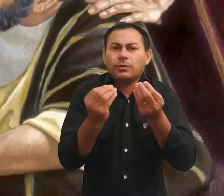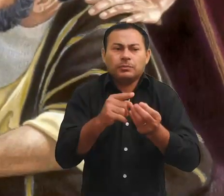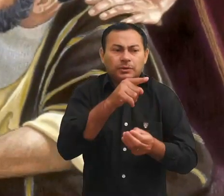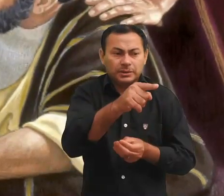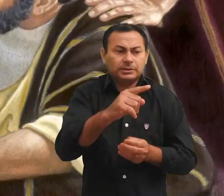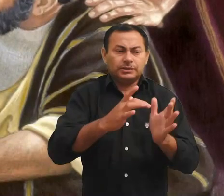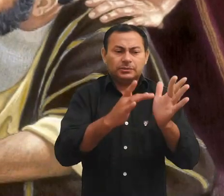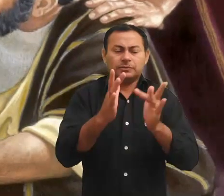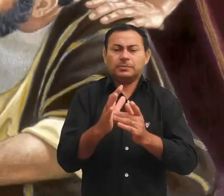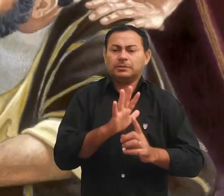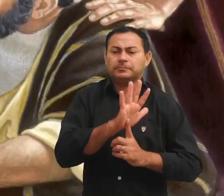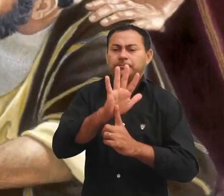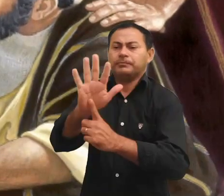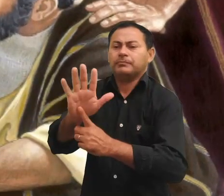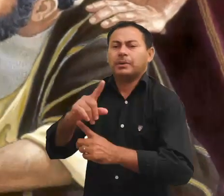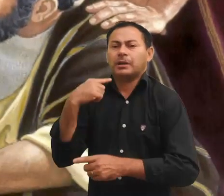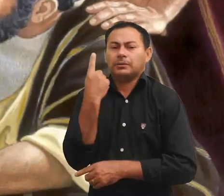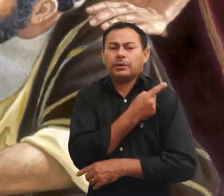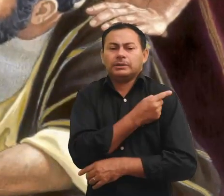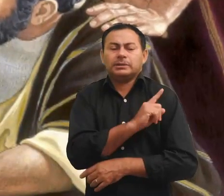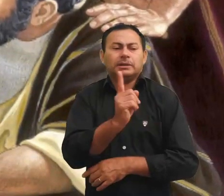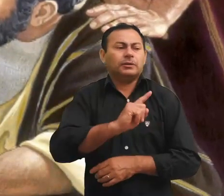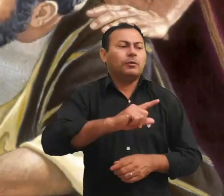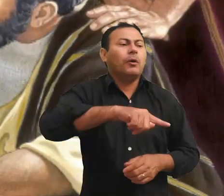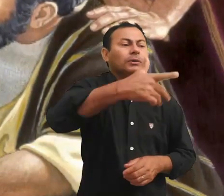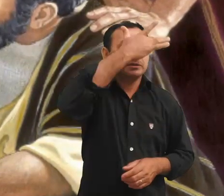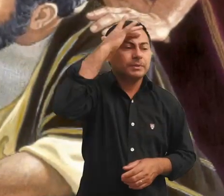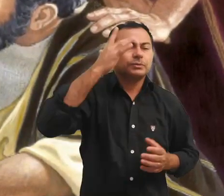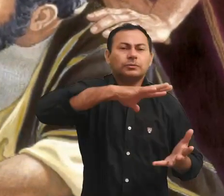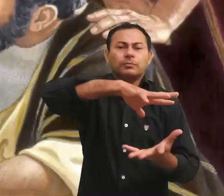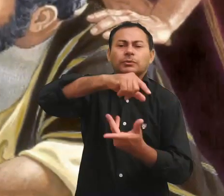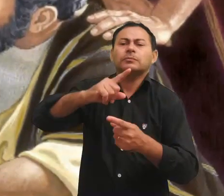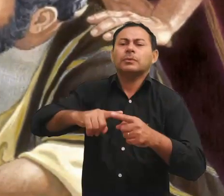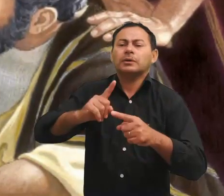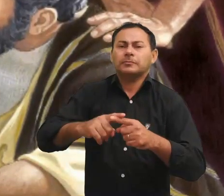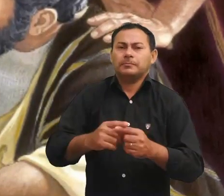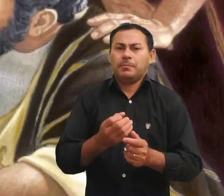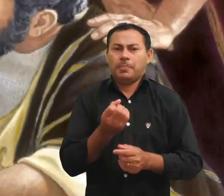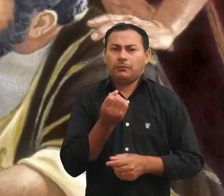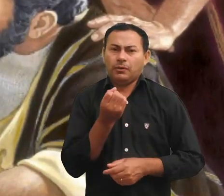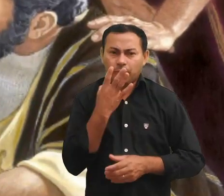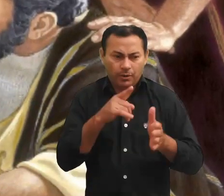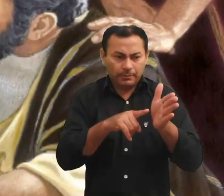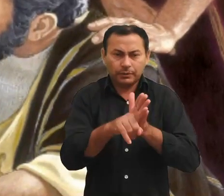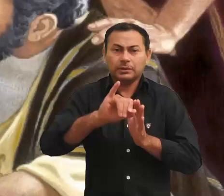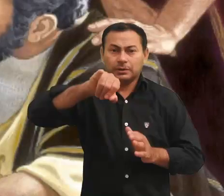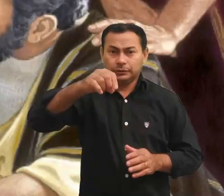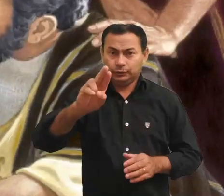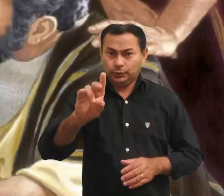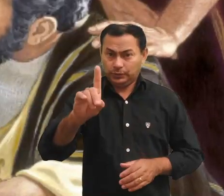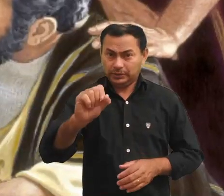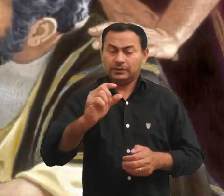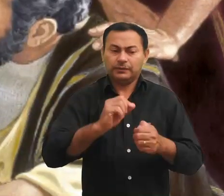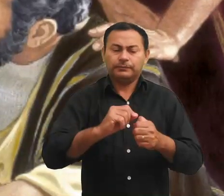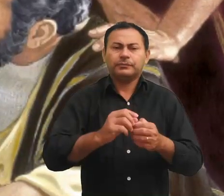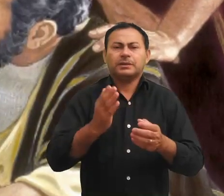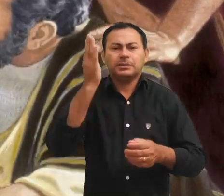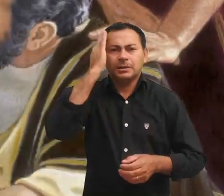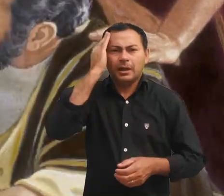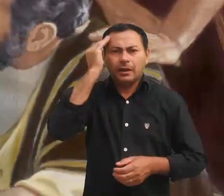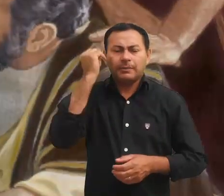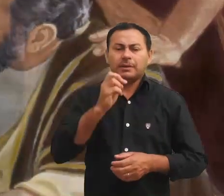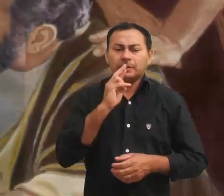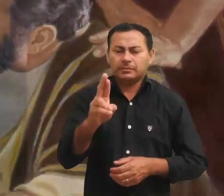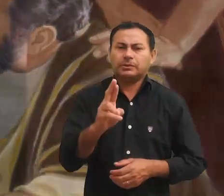fazer isso? Como é que o Senhor vai se revelar para nós e não para o mundo?" Foi uma boa pergunta. Sabemos